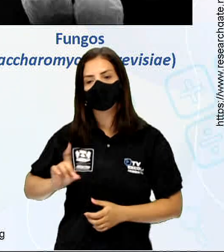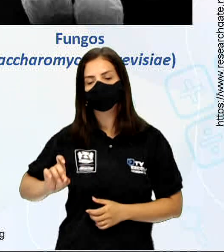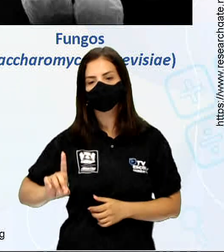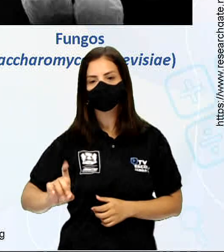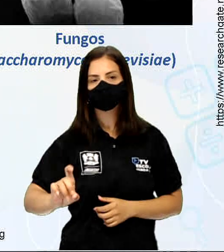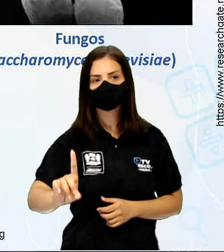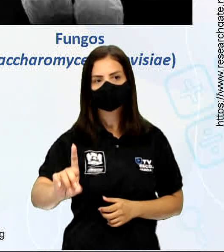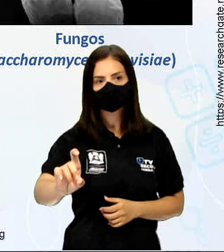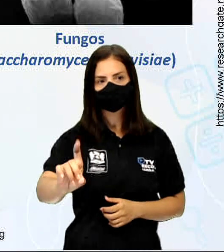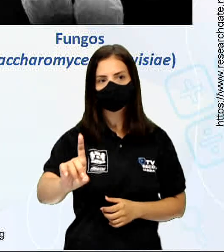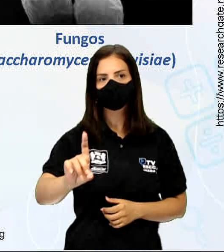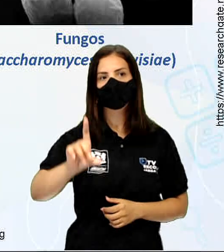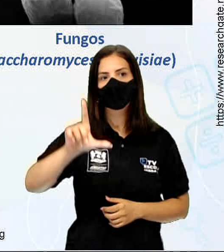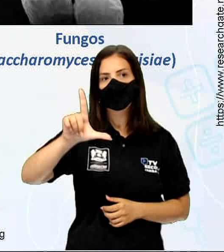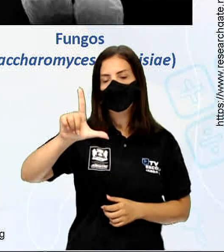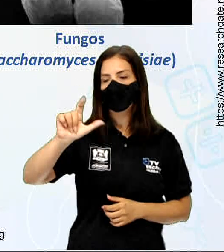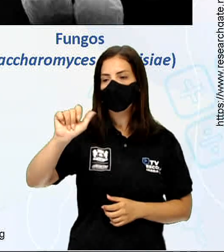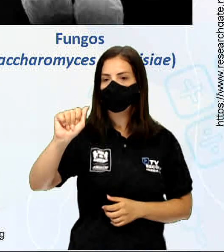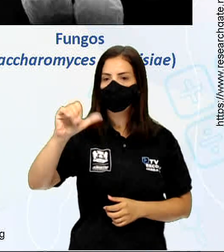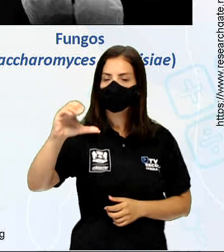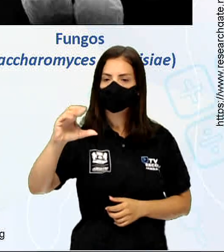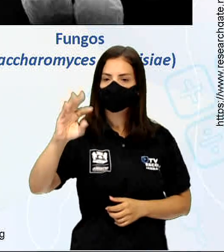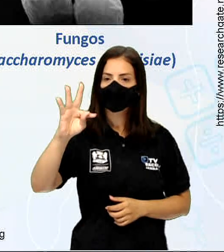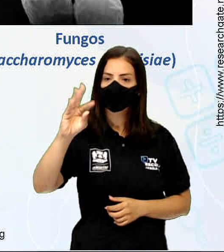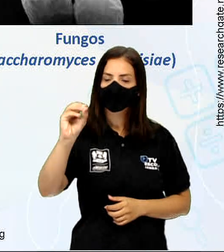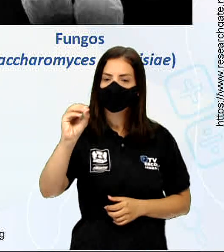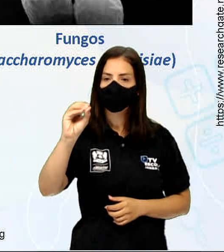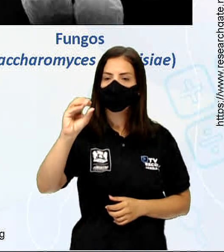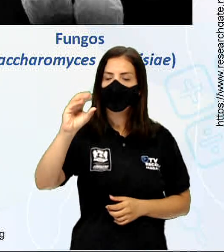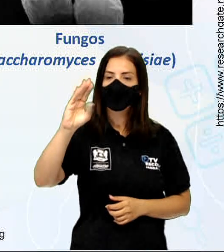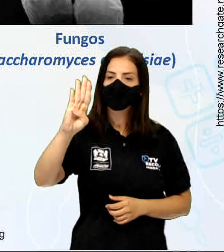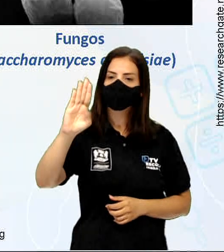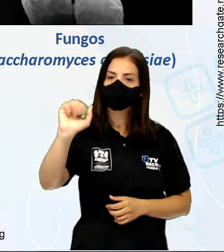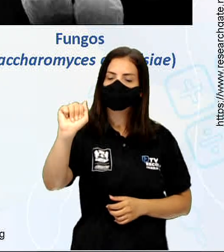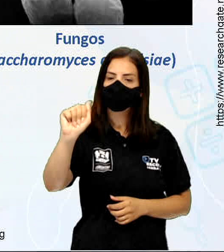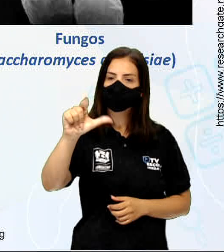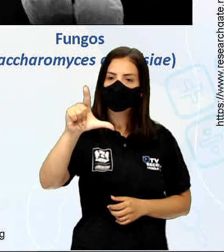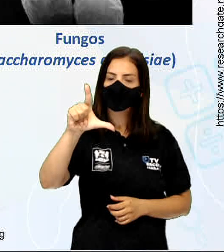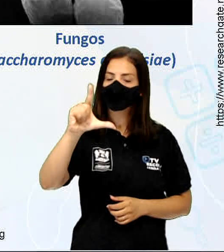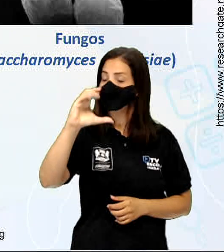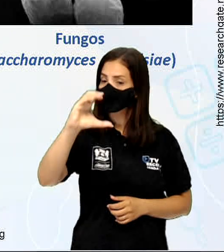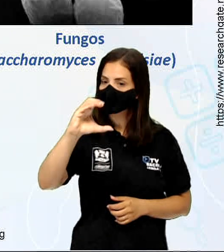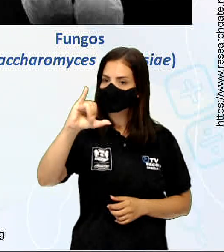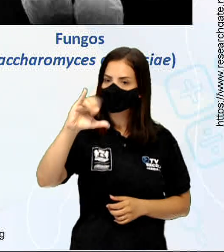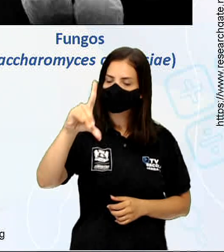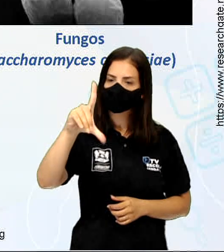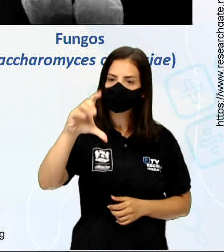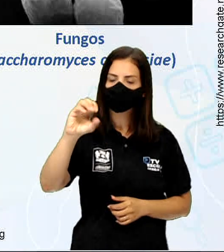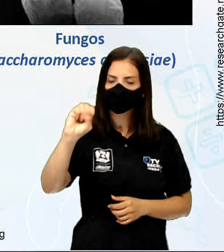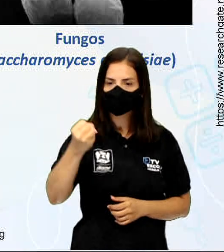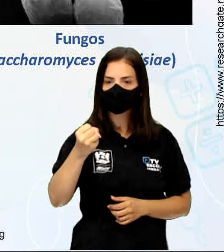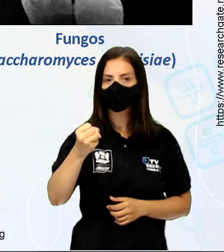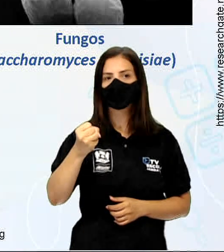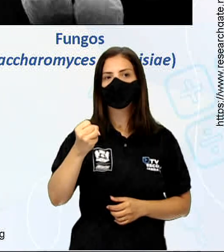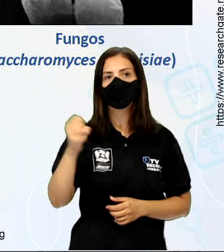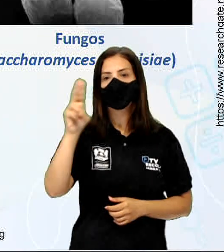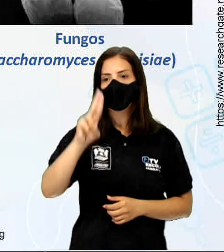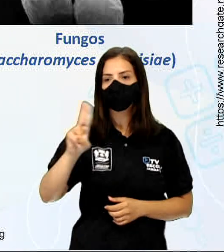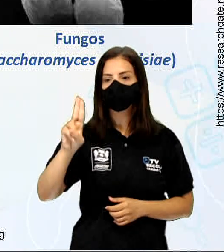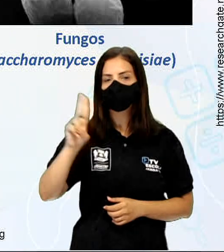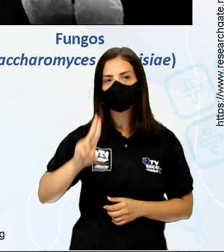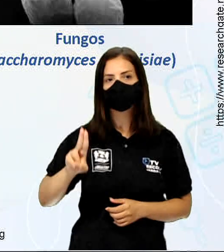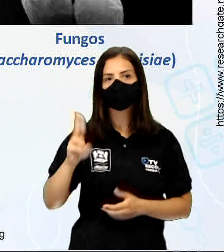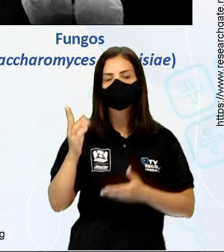Lactobacillus, elas realizam um tipo de fermentação que é utilizada justamente para a produção de queijo, coalhada e